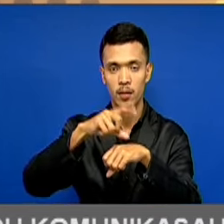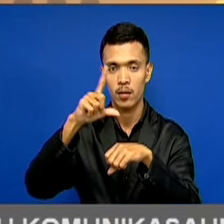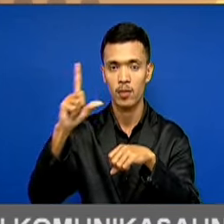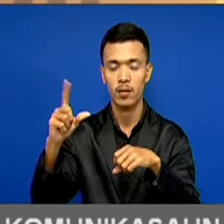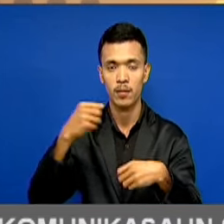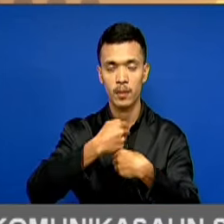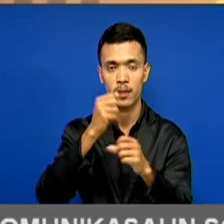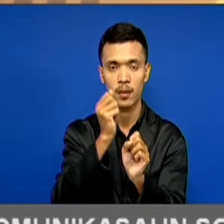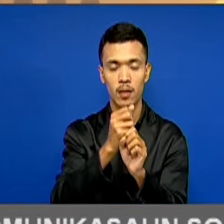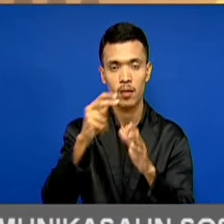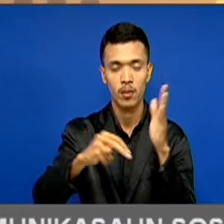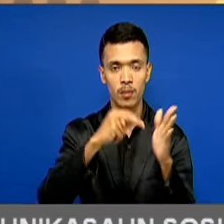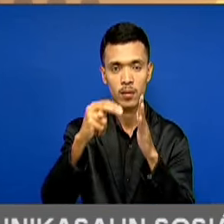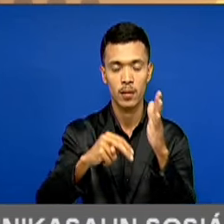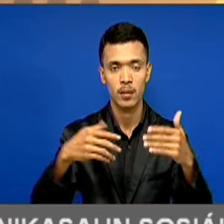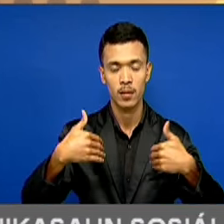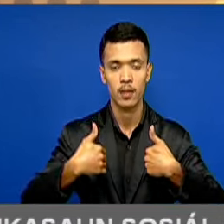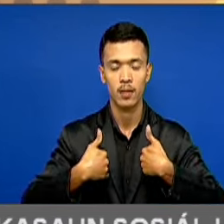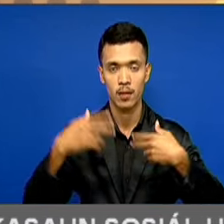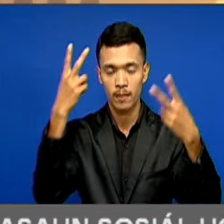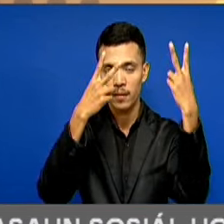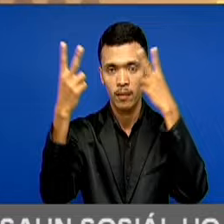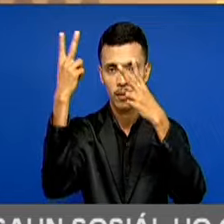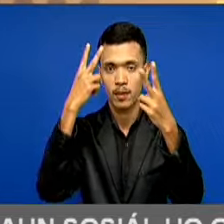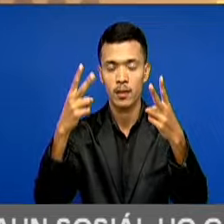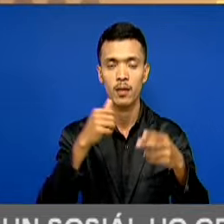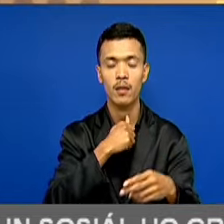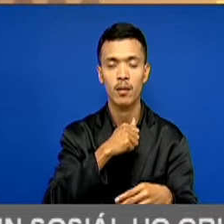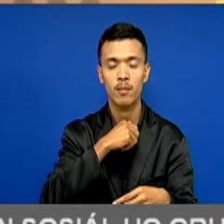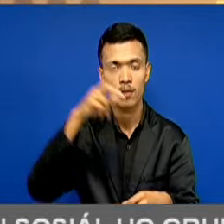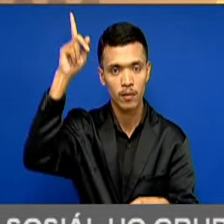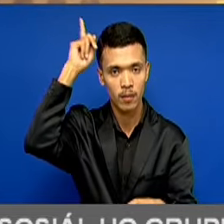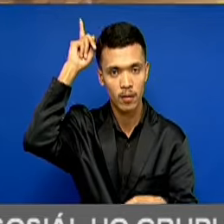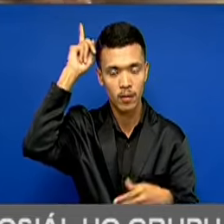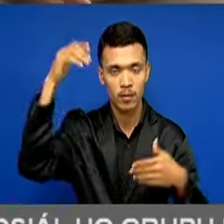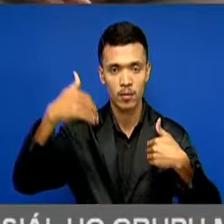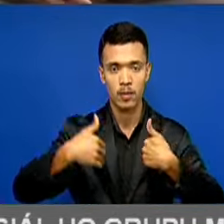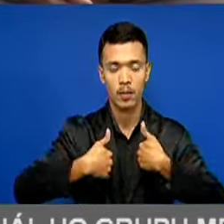NBS Halo, cobertura durante visita Papa Francisco e Timor-Leste.